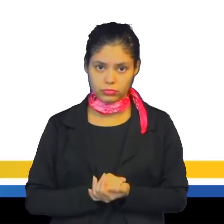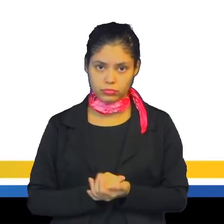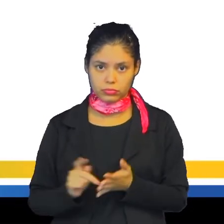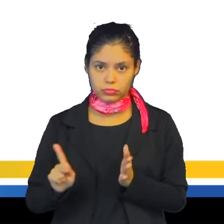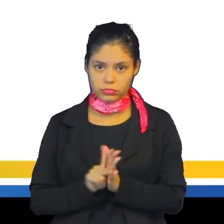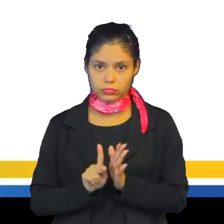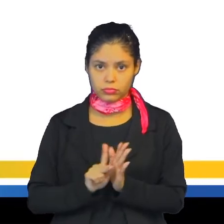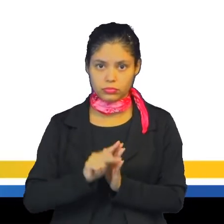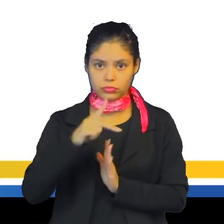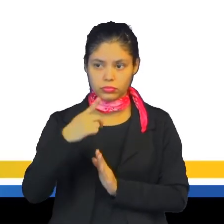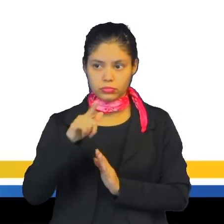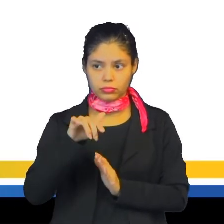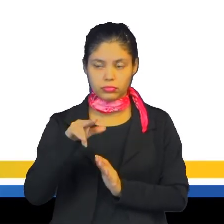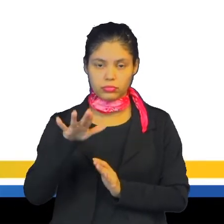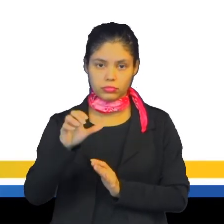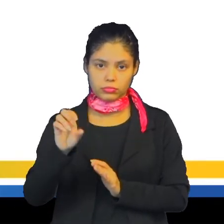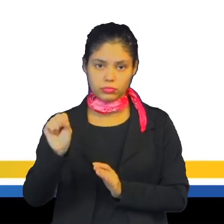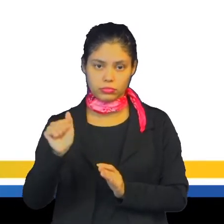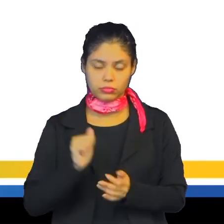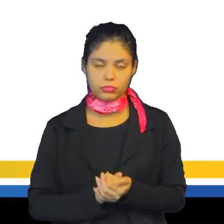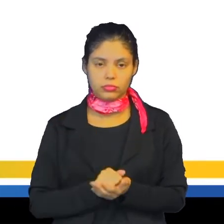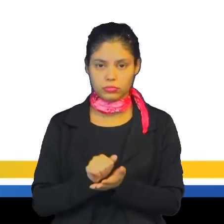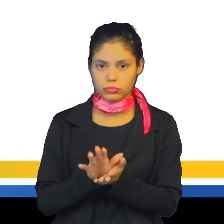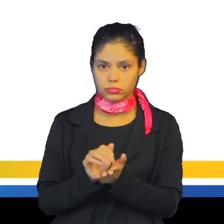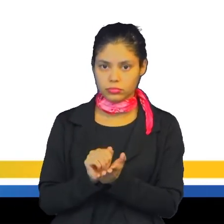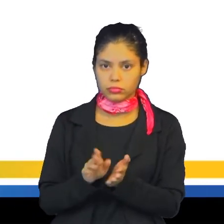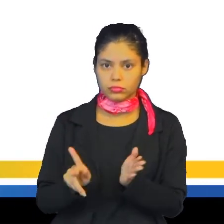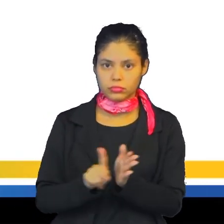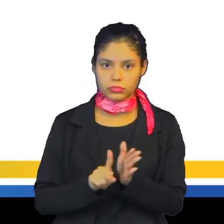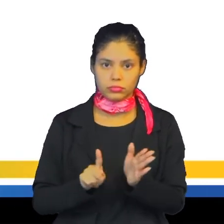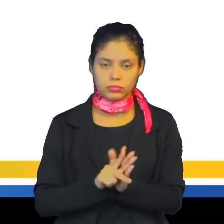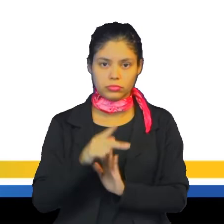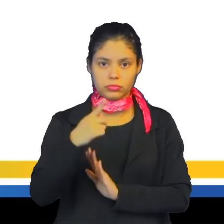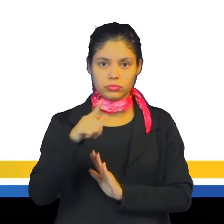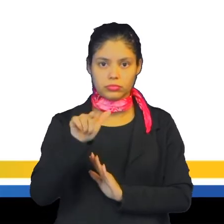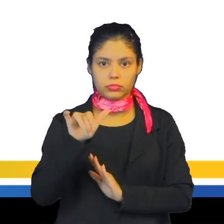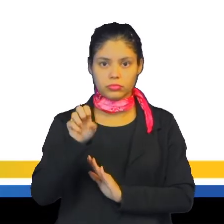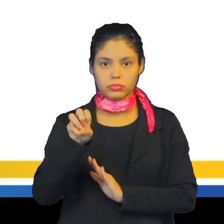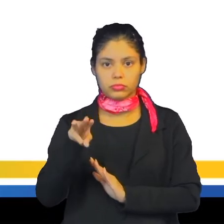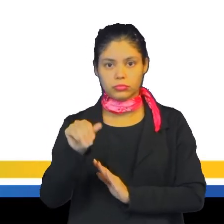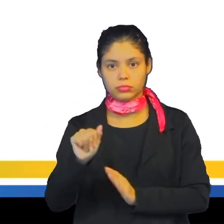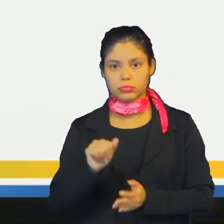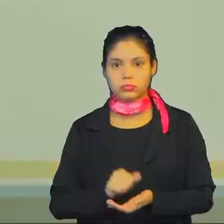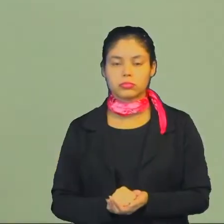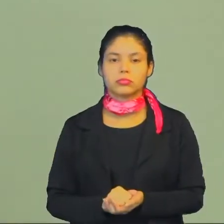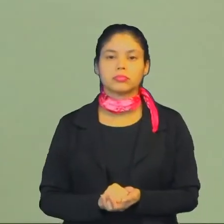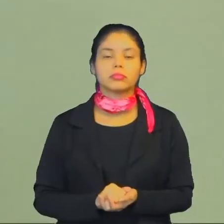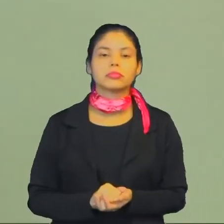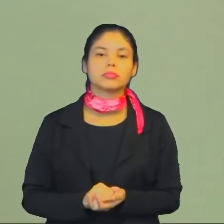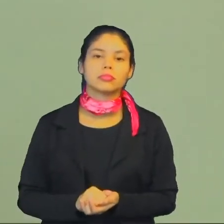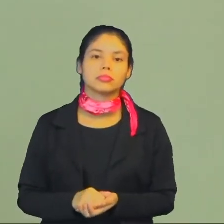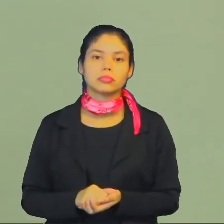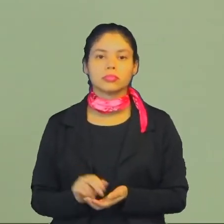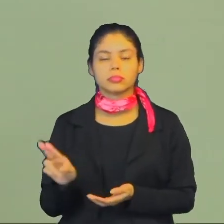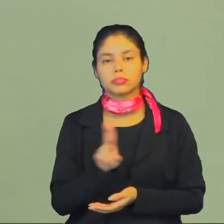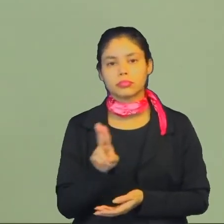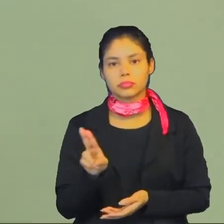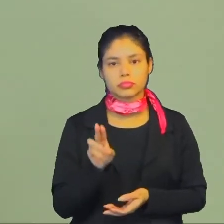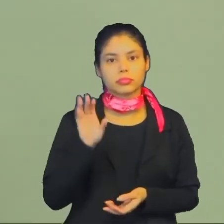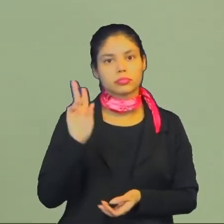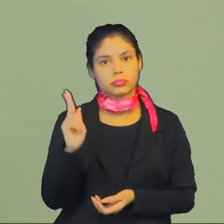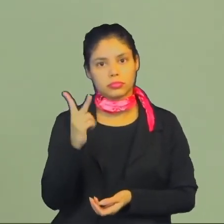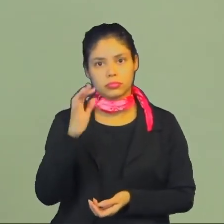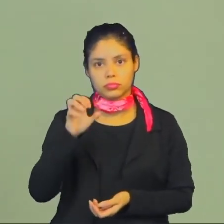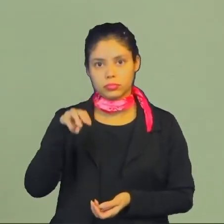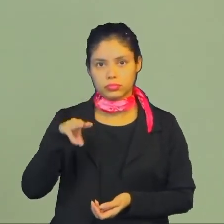que são as plaquetas, dispersos, isso aí no plasma. Lembrando que essa célula arredondada, anucleada, elas são chamadas de